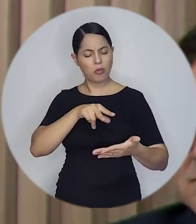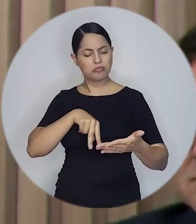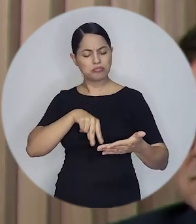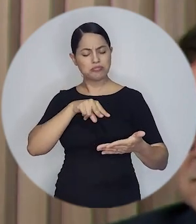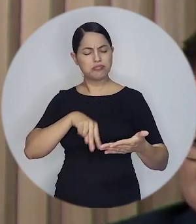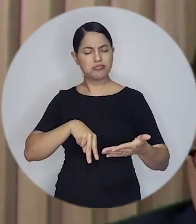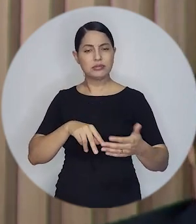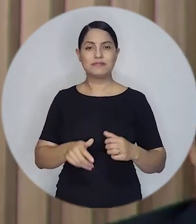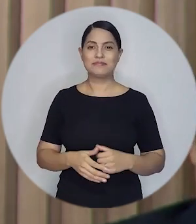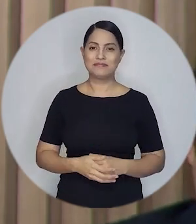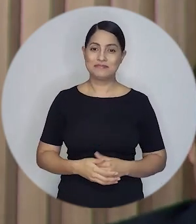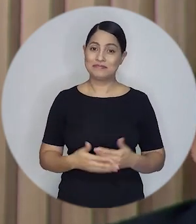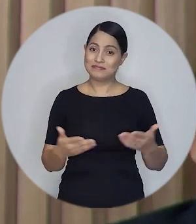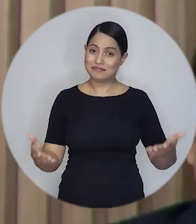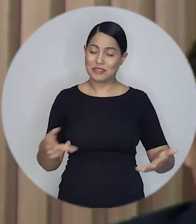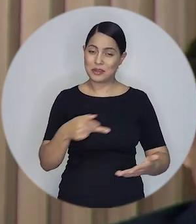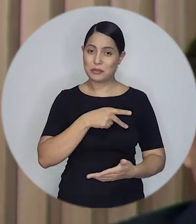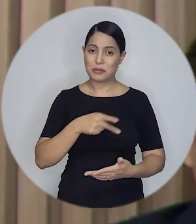Simonetti,